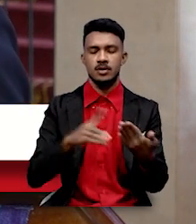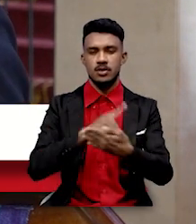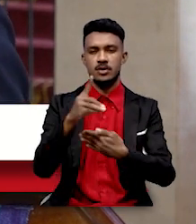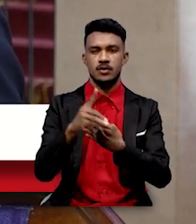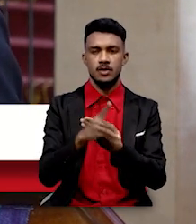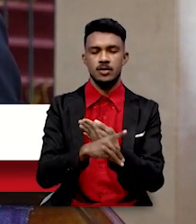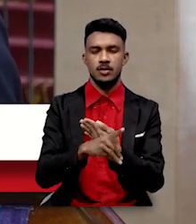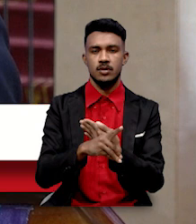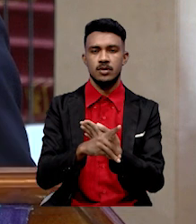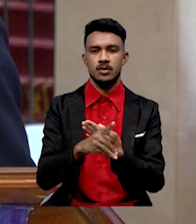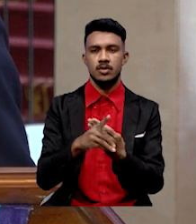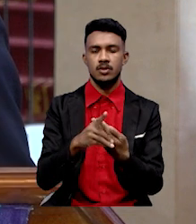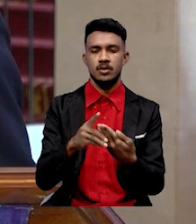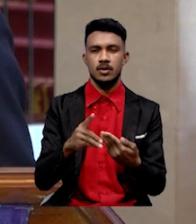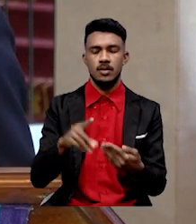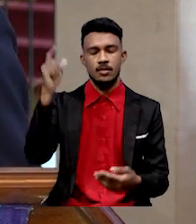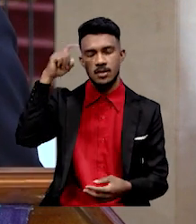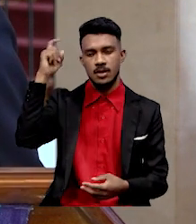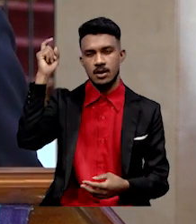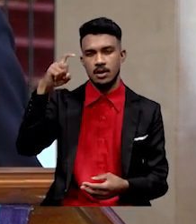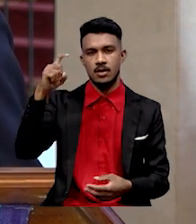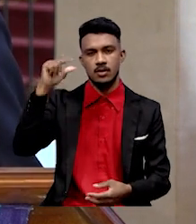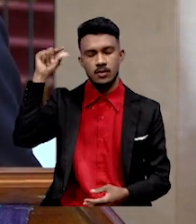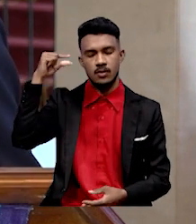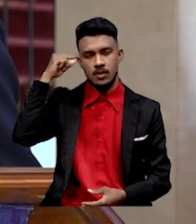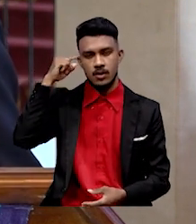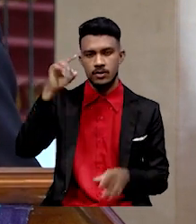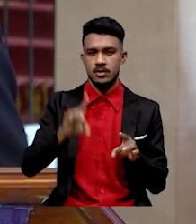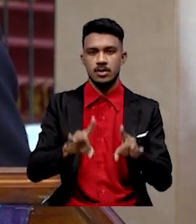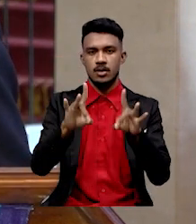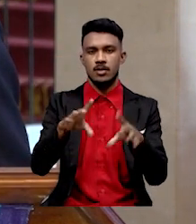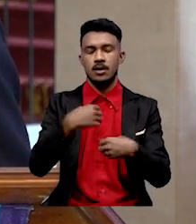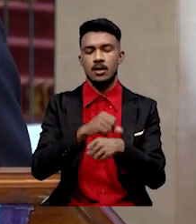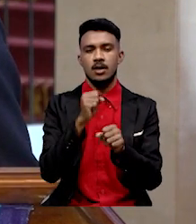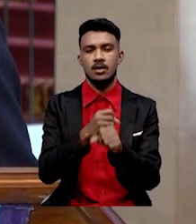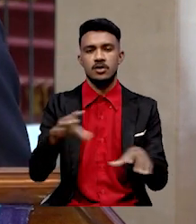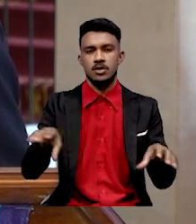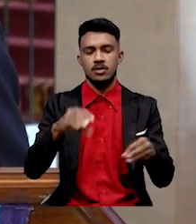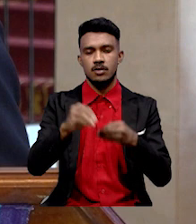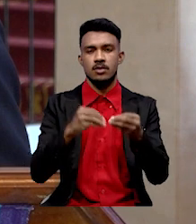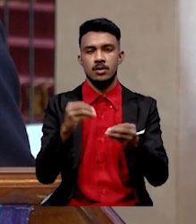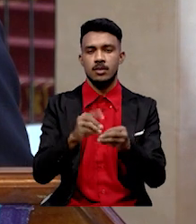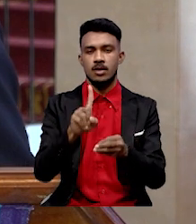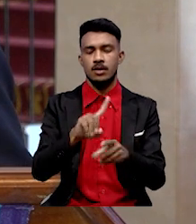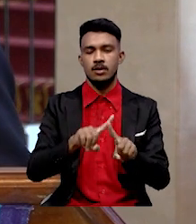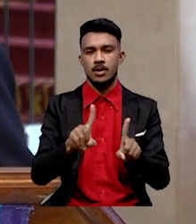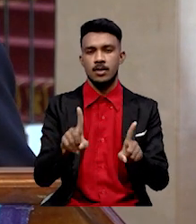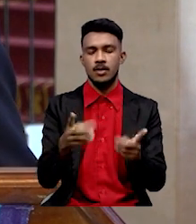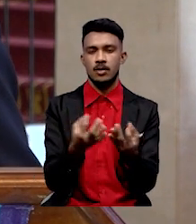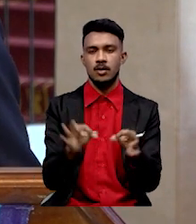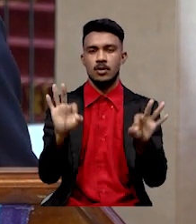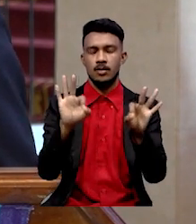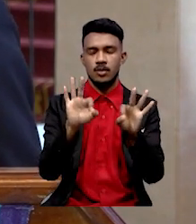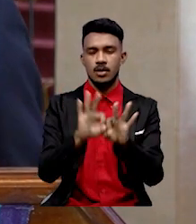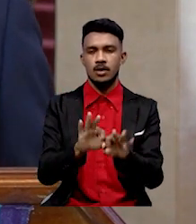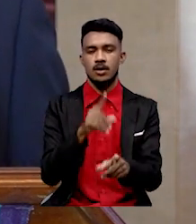humanos, né, que o governo australiano faz investimento para o país. Mas o importante,